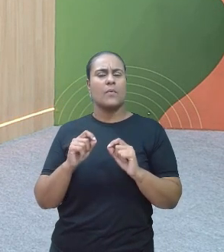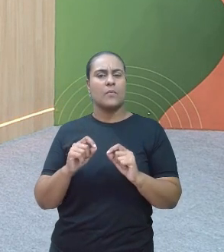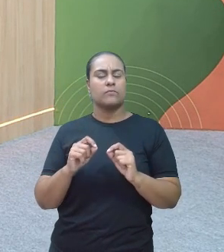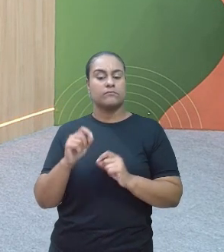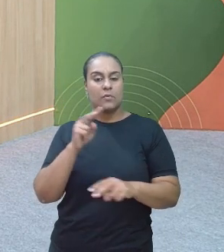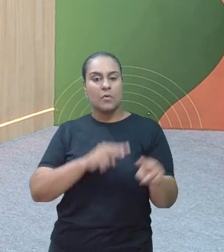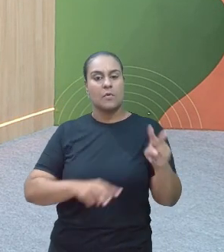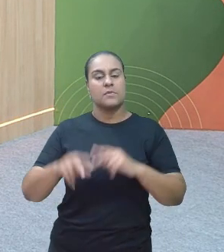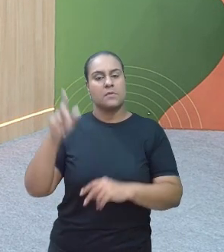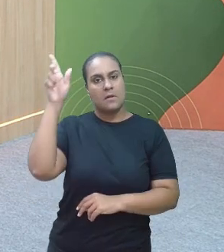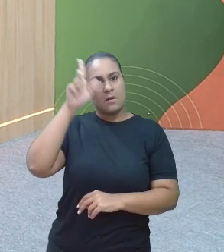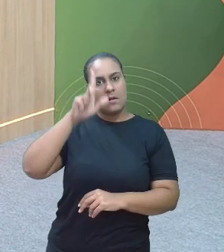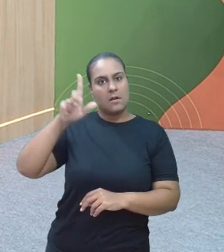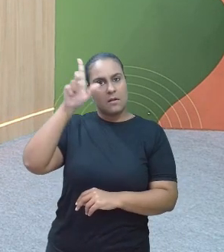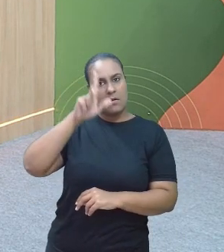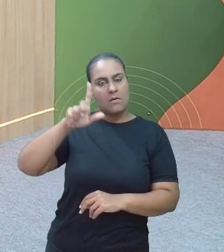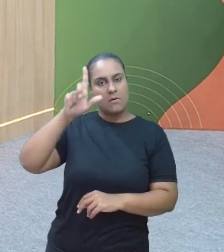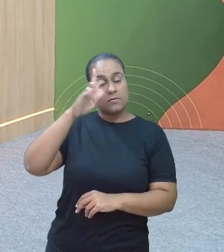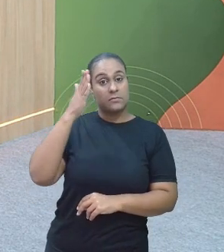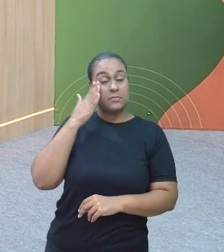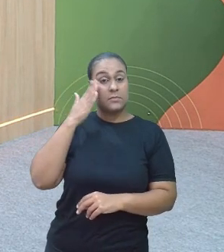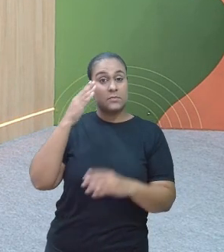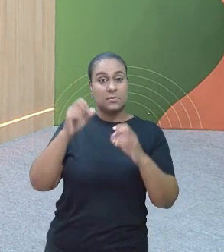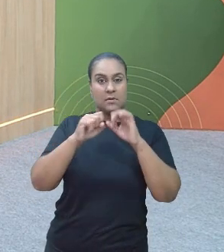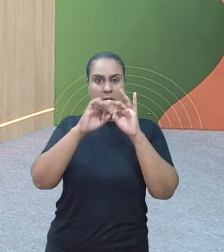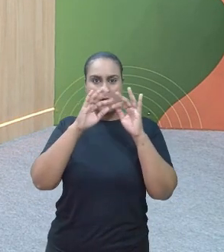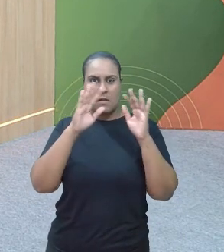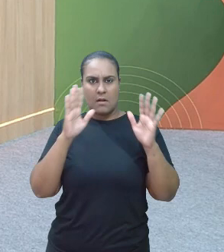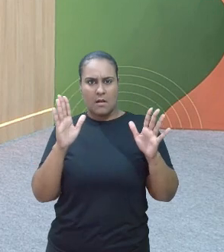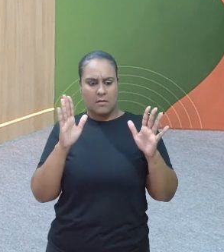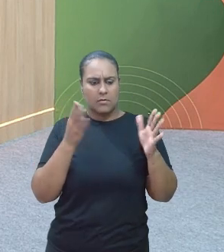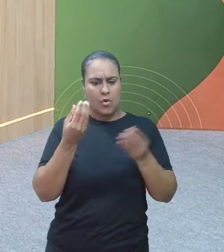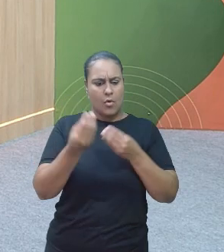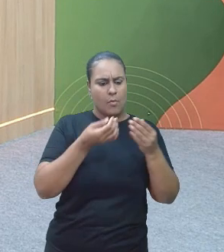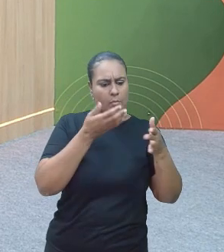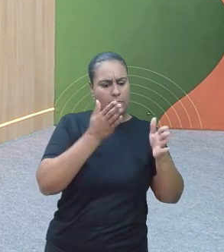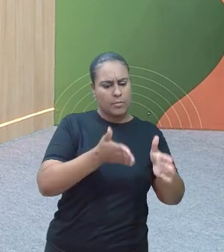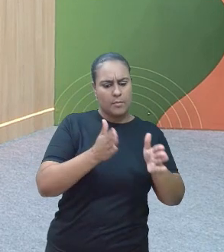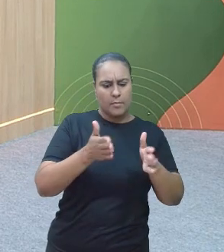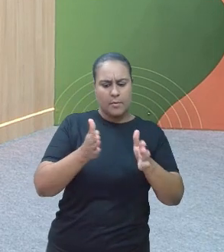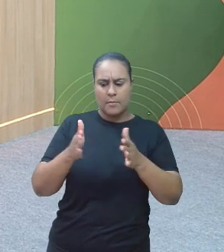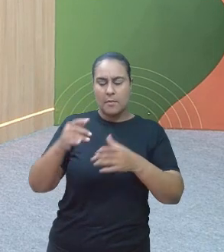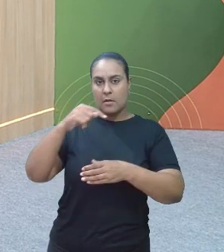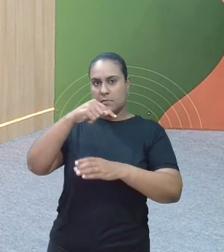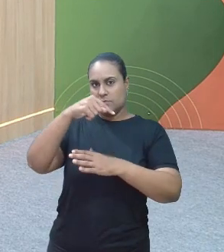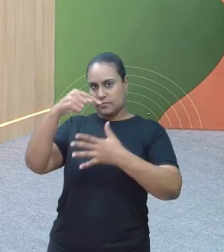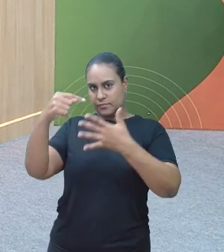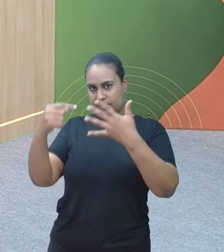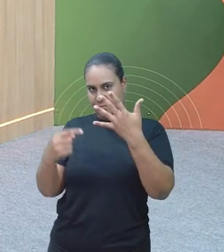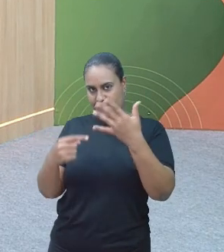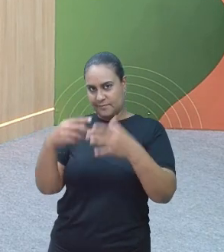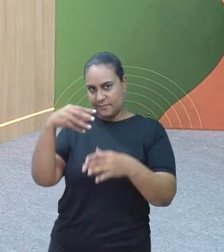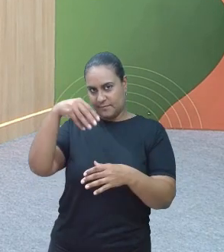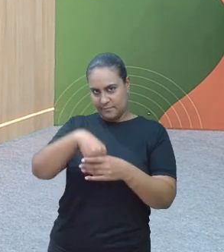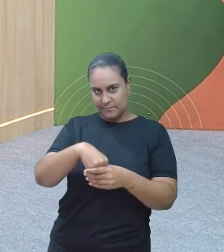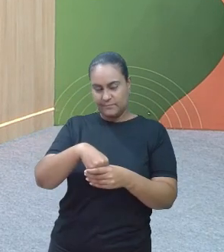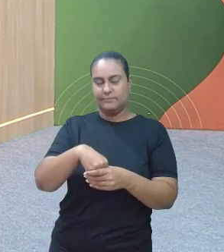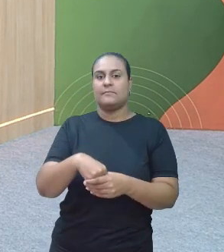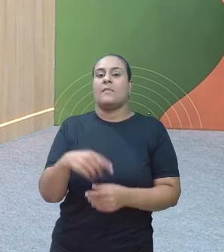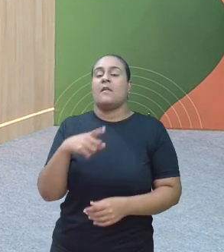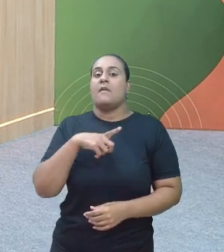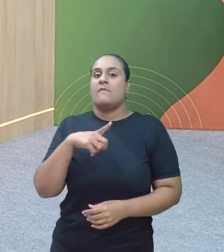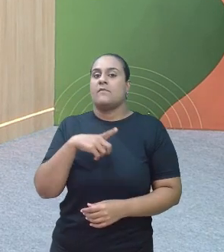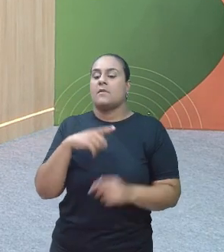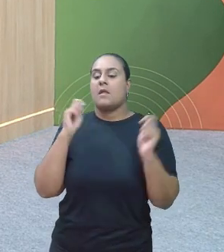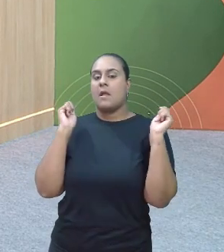que a lógica que me fez compreender como eram os elementos dispostos dessa sequência, eu vou ter agora a